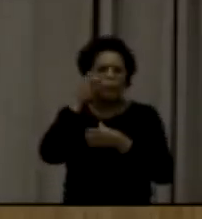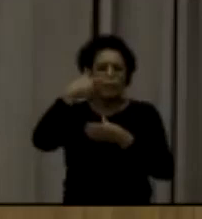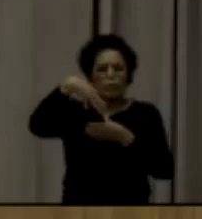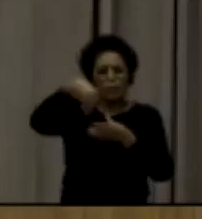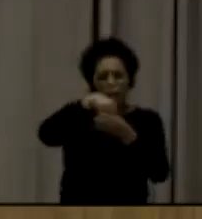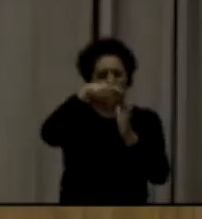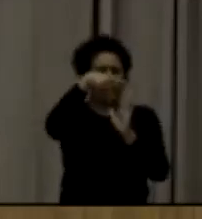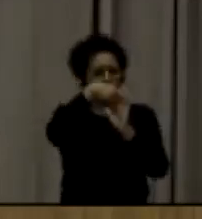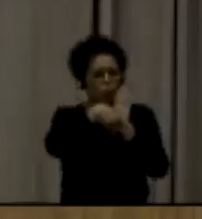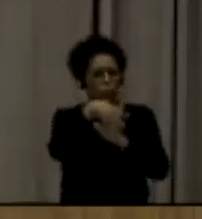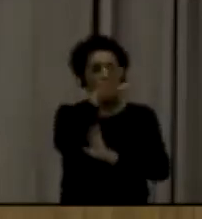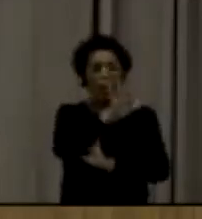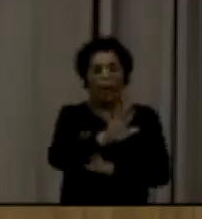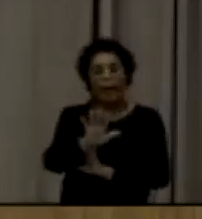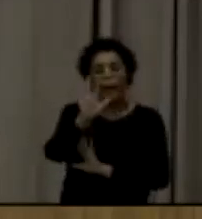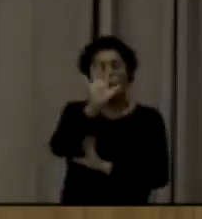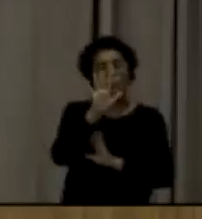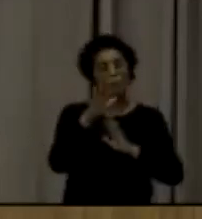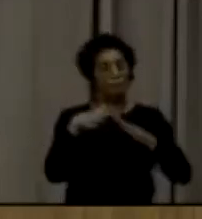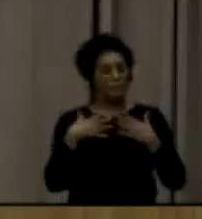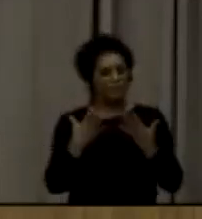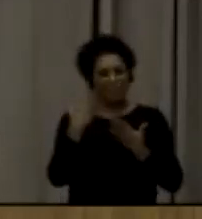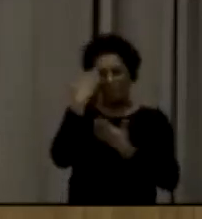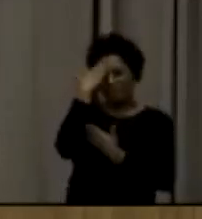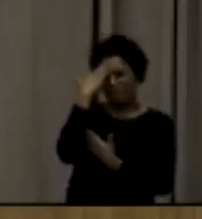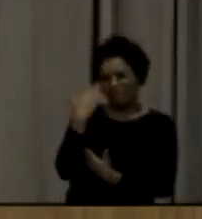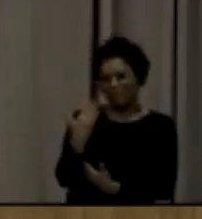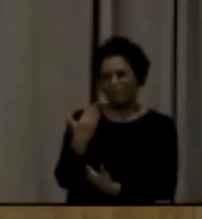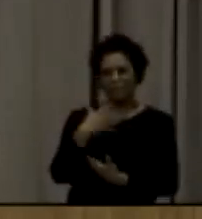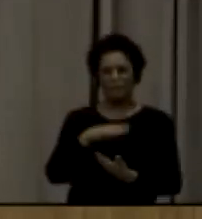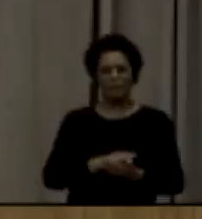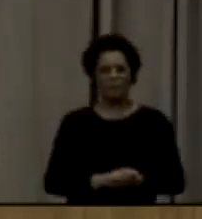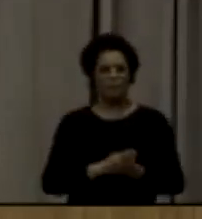dentro dos projetos nacionais. Bom, muito obrigada.